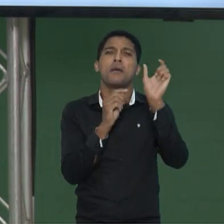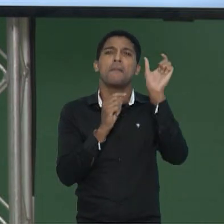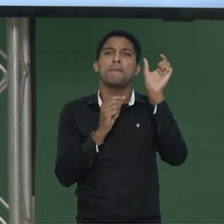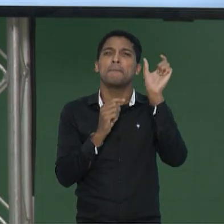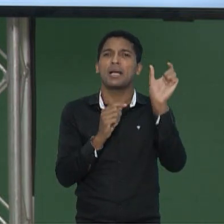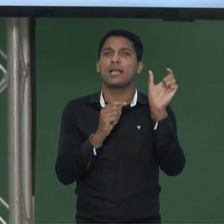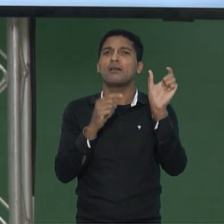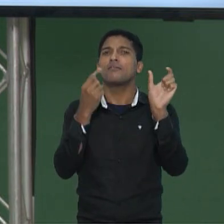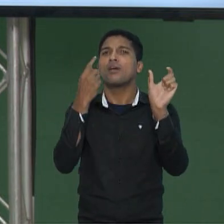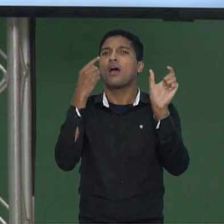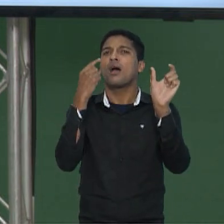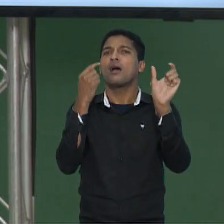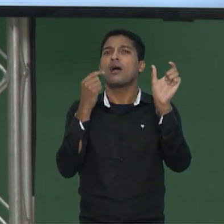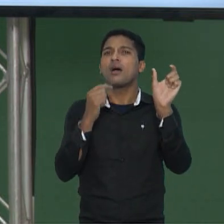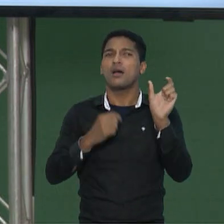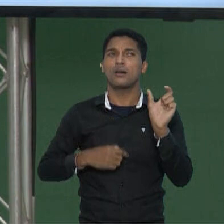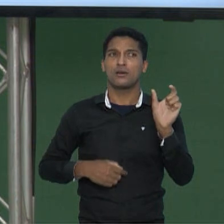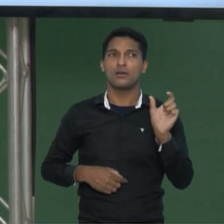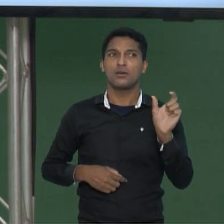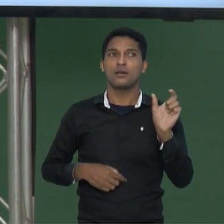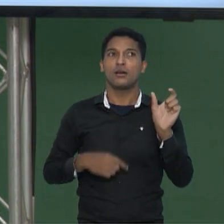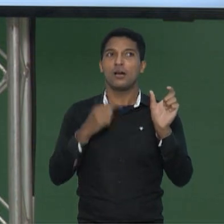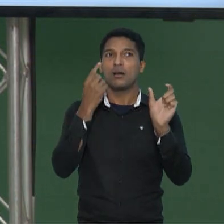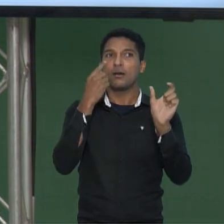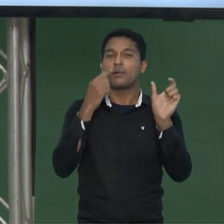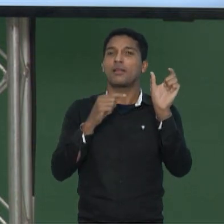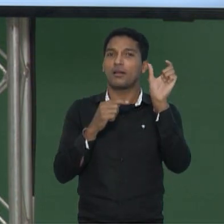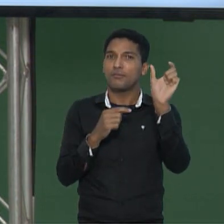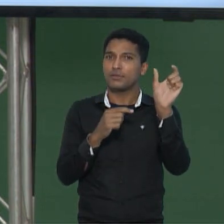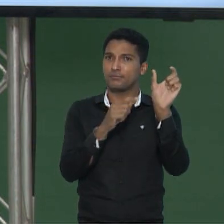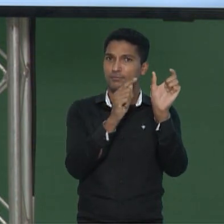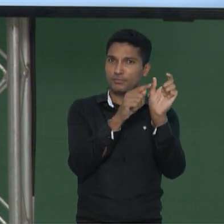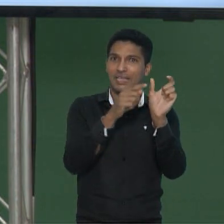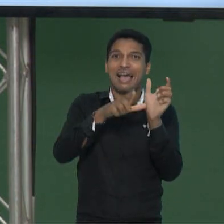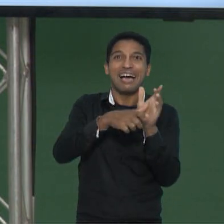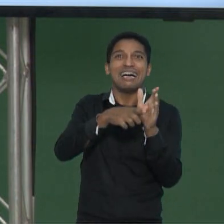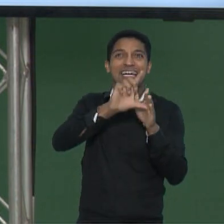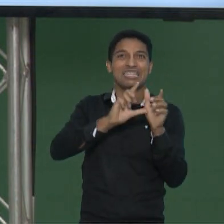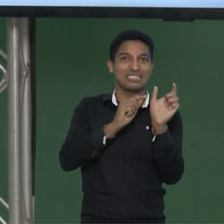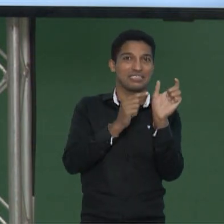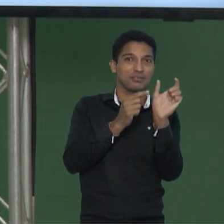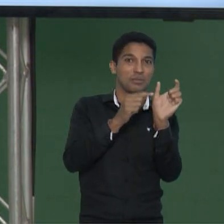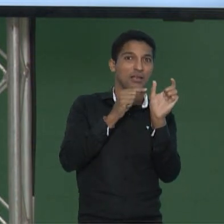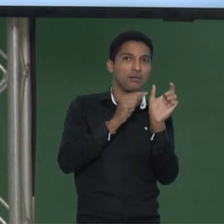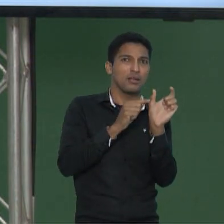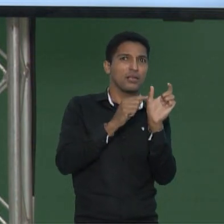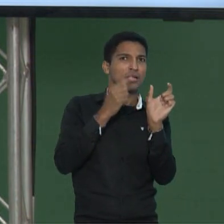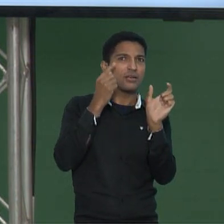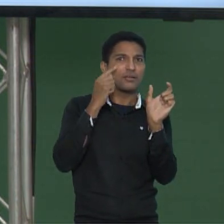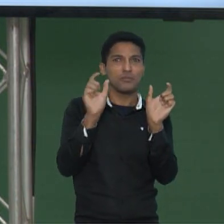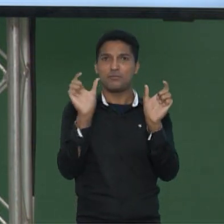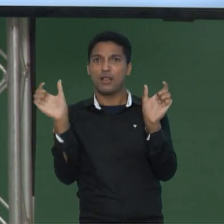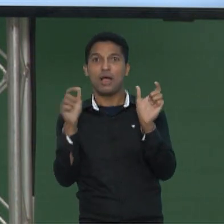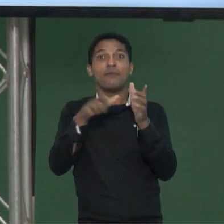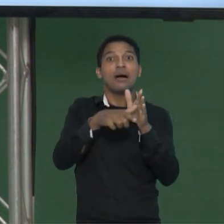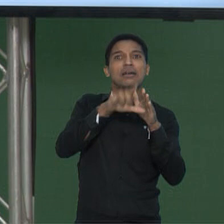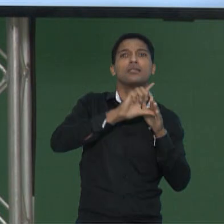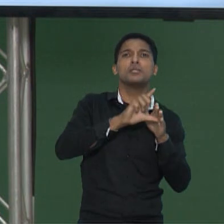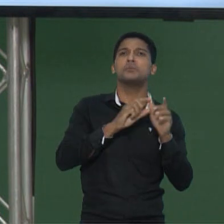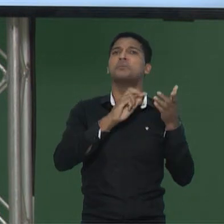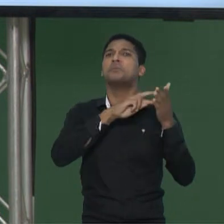estão aparecendo antes da palavrinha sister e antes da palavrinha brother. Veja